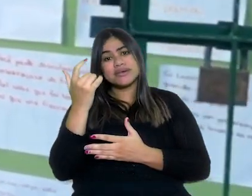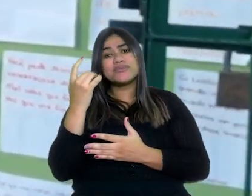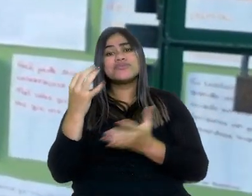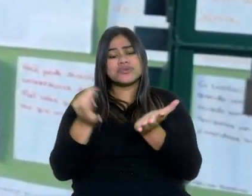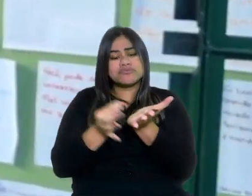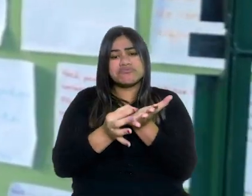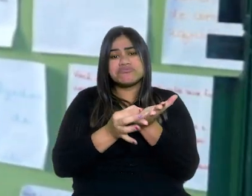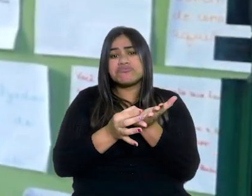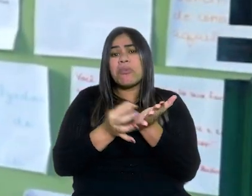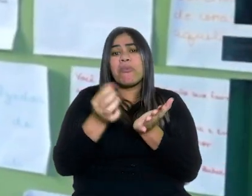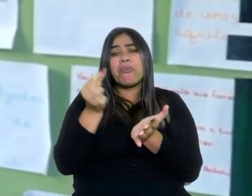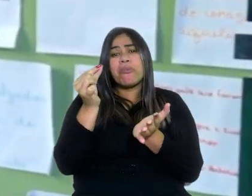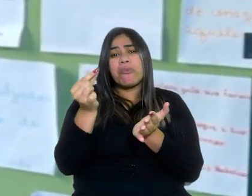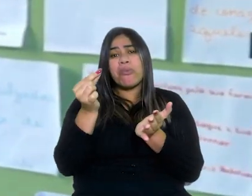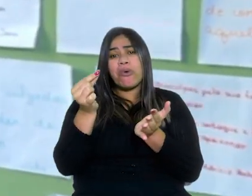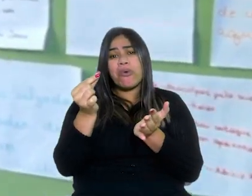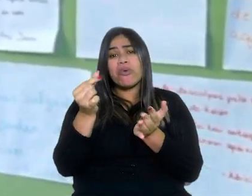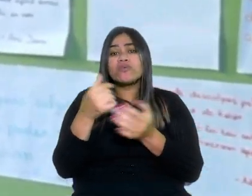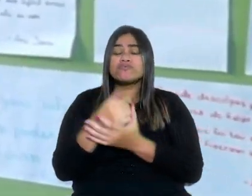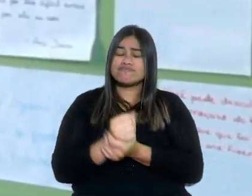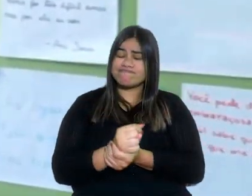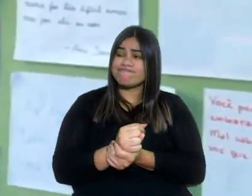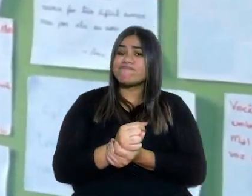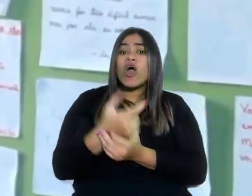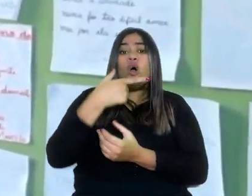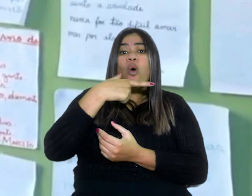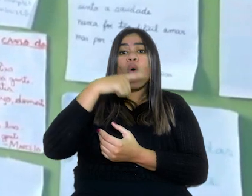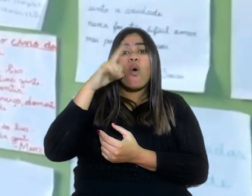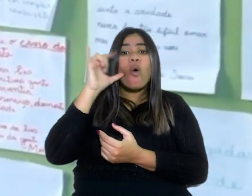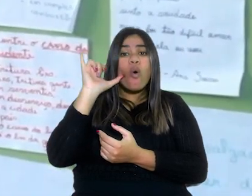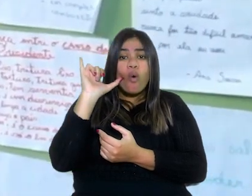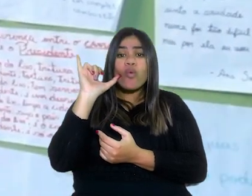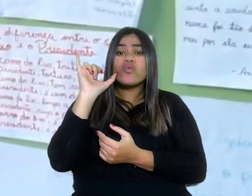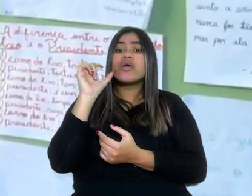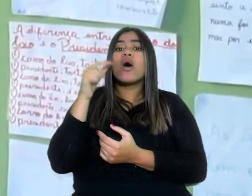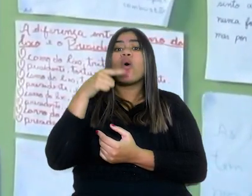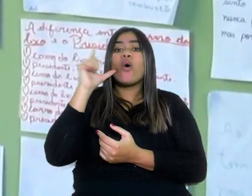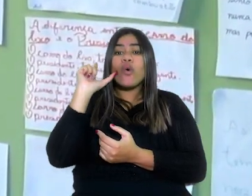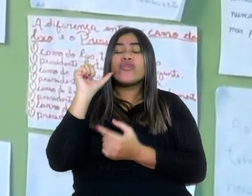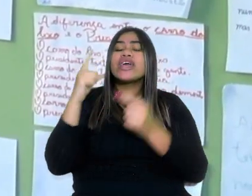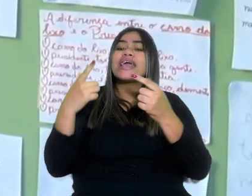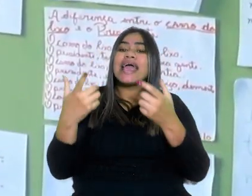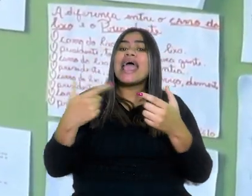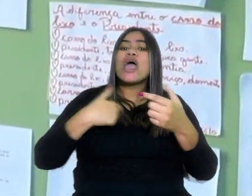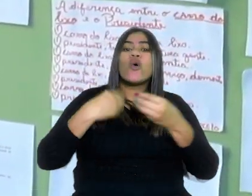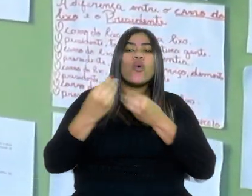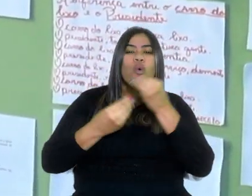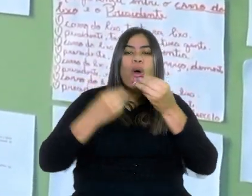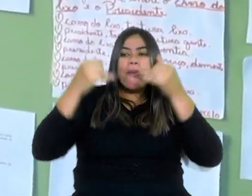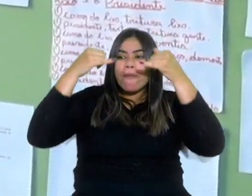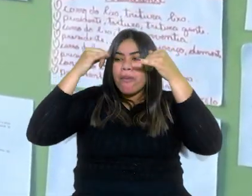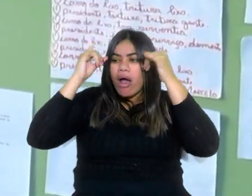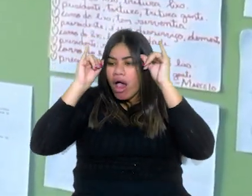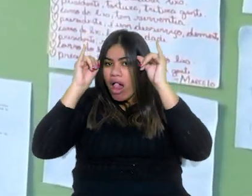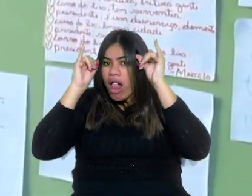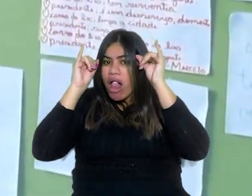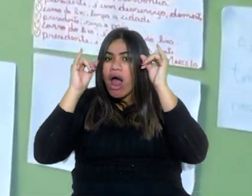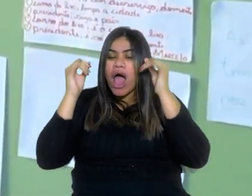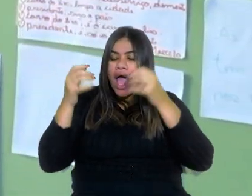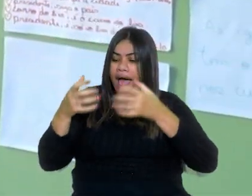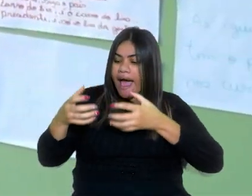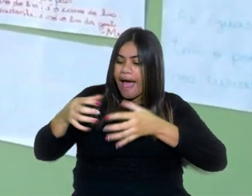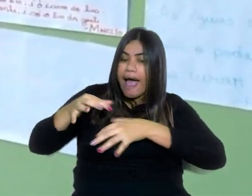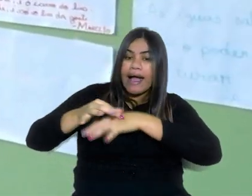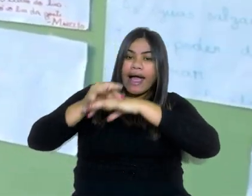eu só tenho 4 cruzeiros. Ontem eu ganhei metade de uma cabeça de porco no frigorífico. Comemos a carne